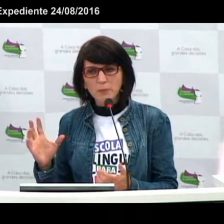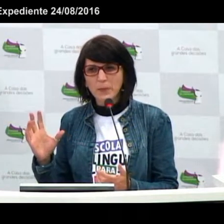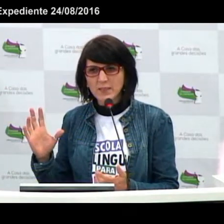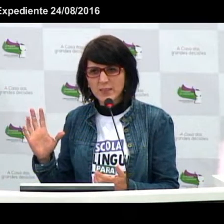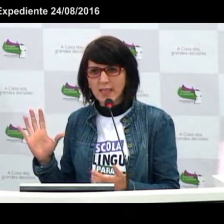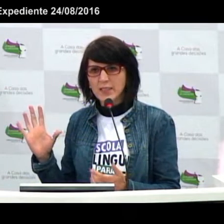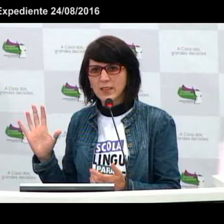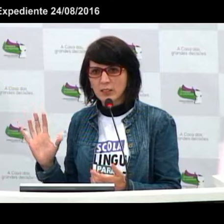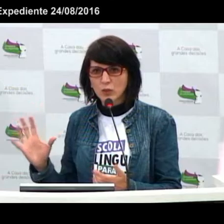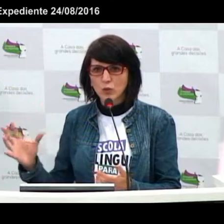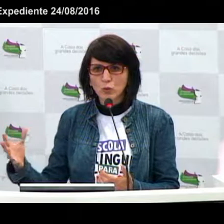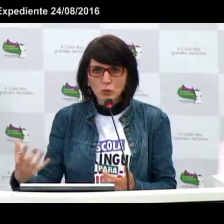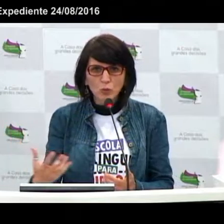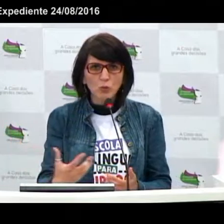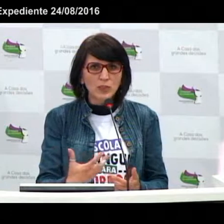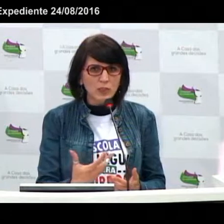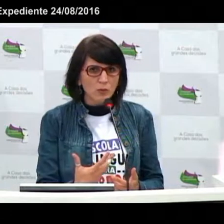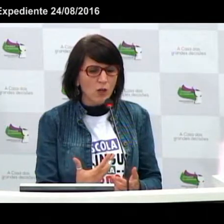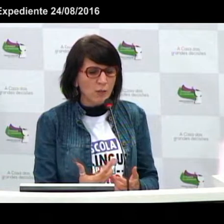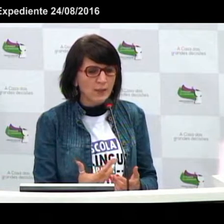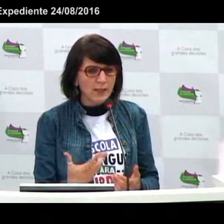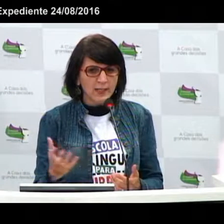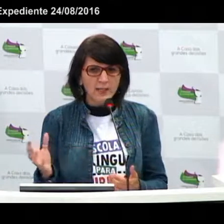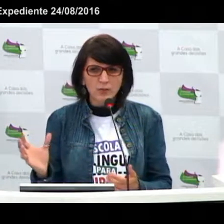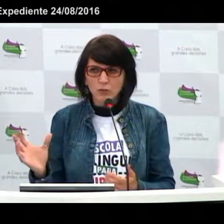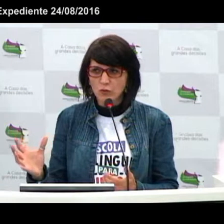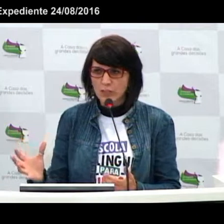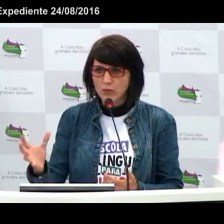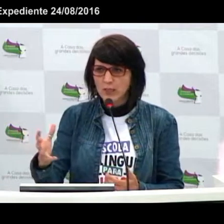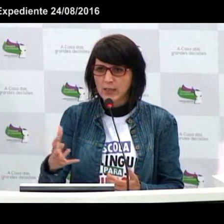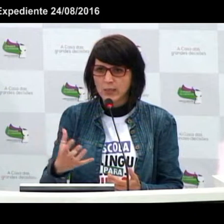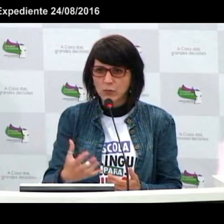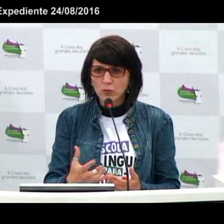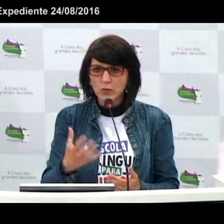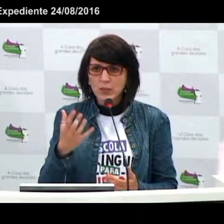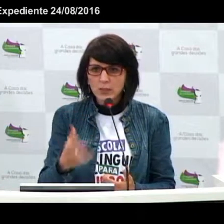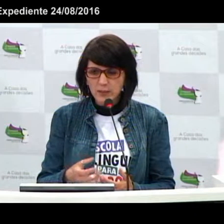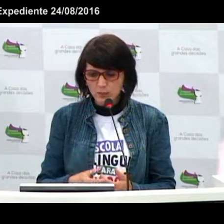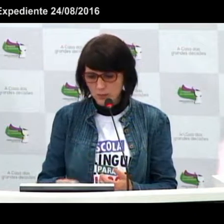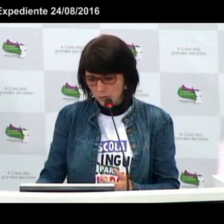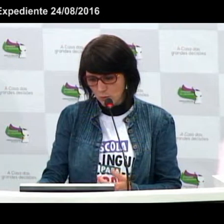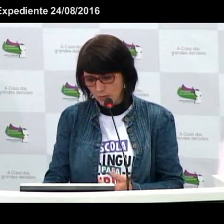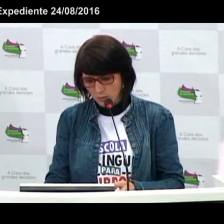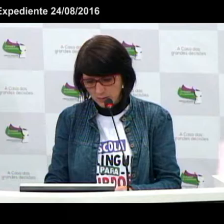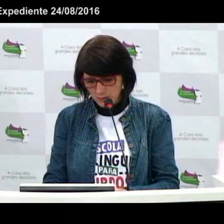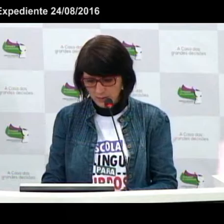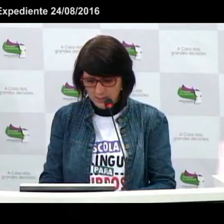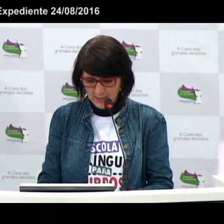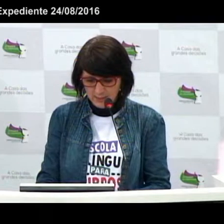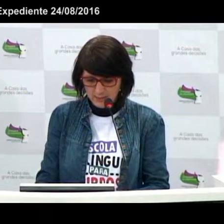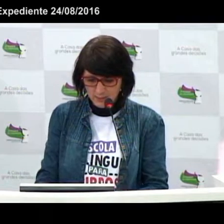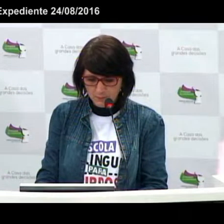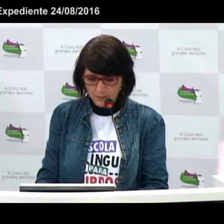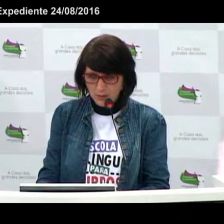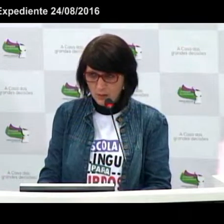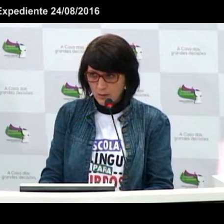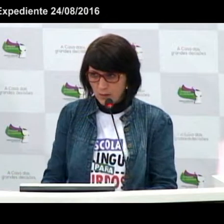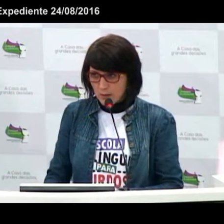precisamos pensar em tudo o que engloba aquele sujeito, aquele aluno, dentro das suas especificidades.